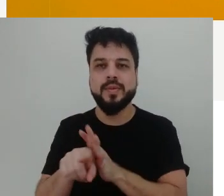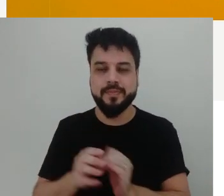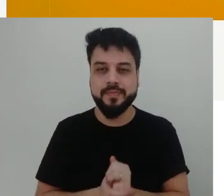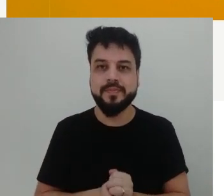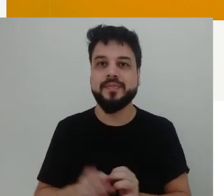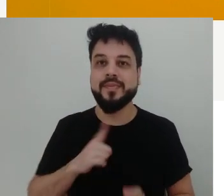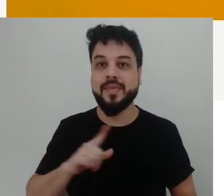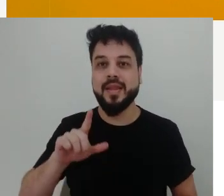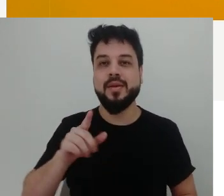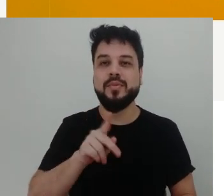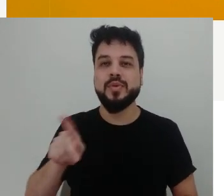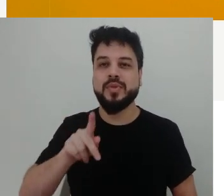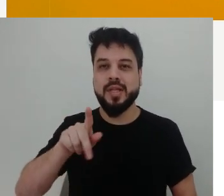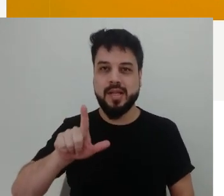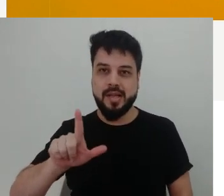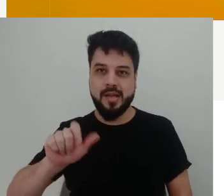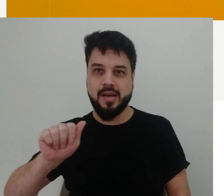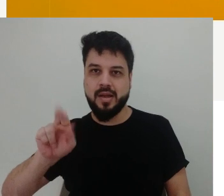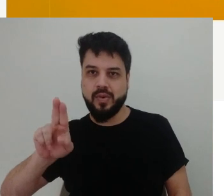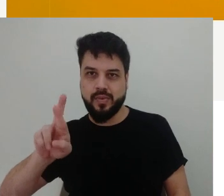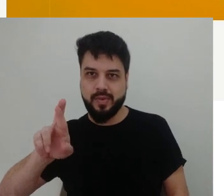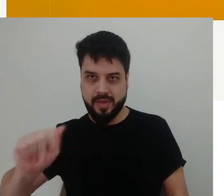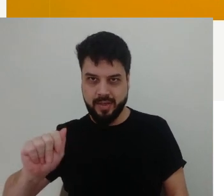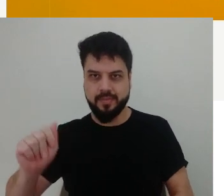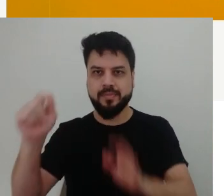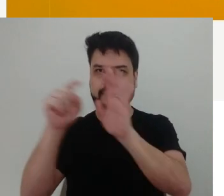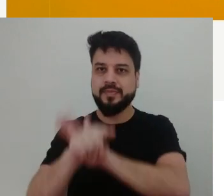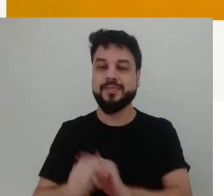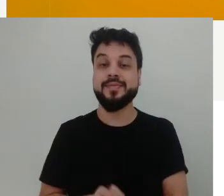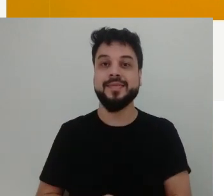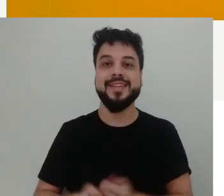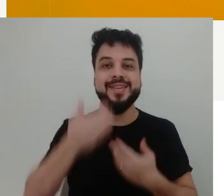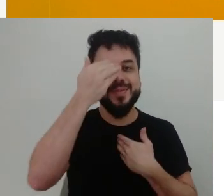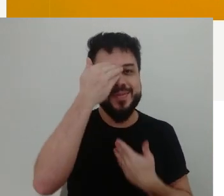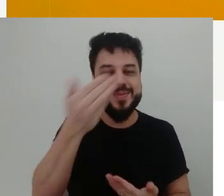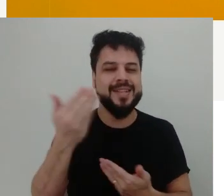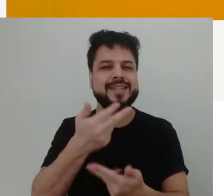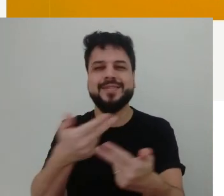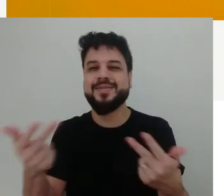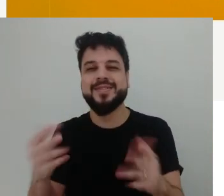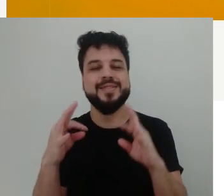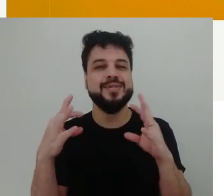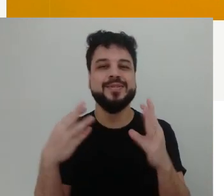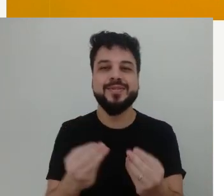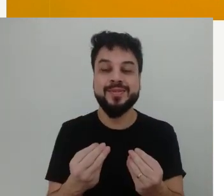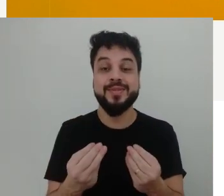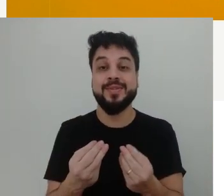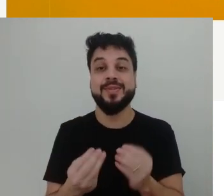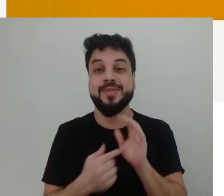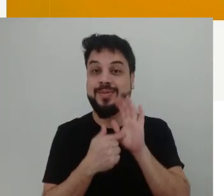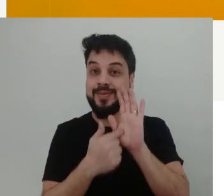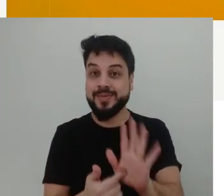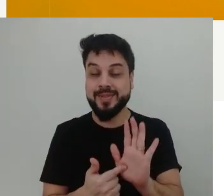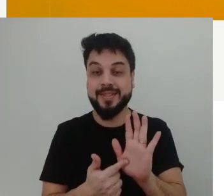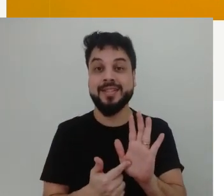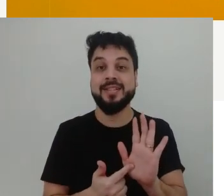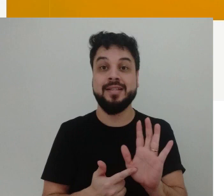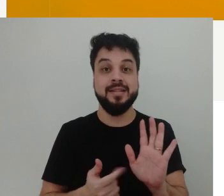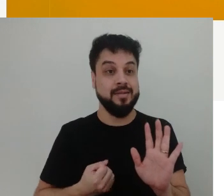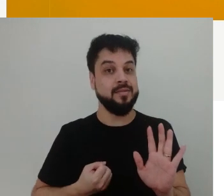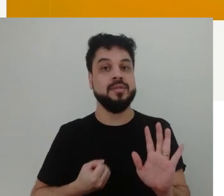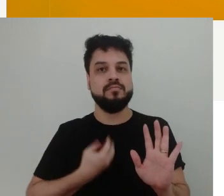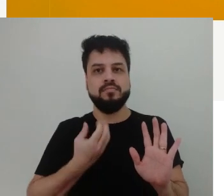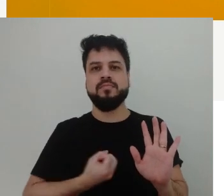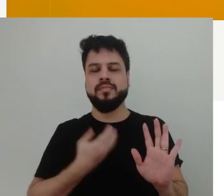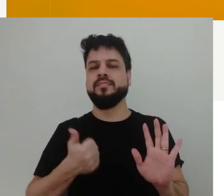Posso tentar? Diga, Andréia. Oi, Laura, tudo bem? Andréia, só rapidinho, tá? 5 minutinhos, tá? Não,